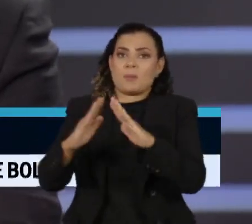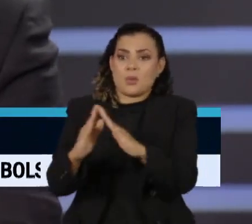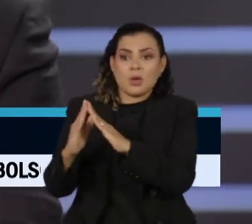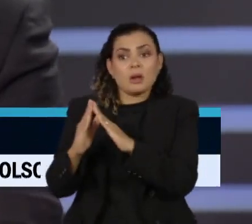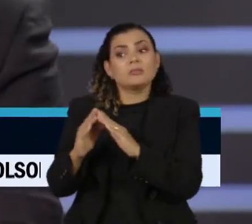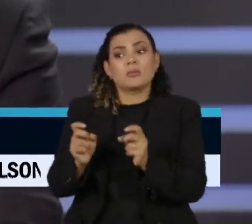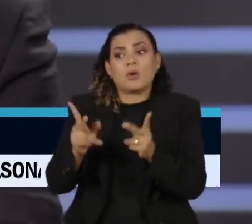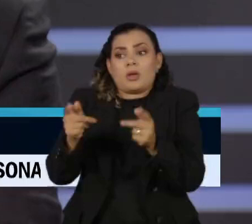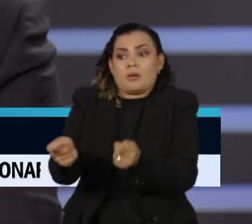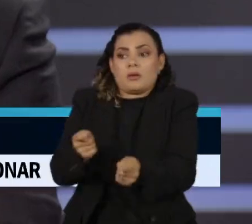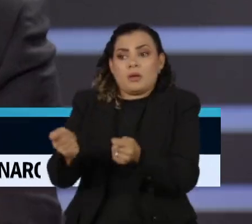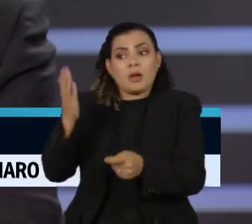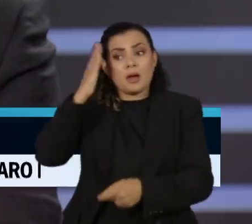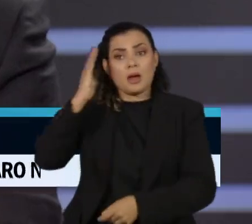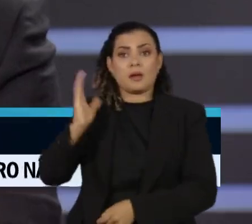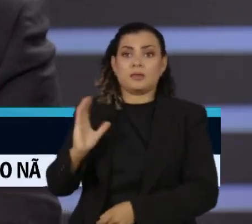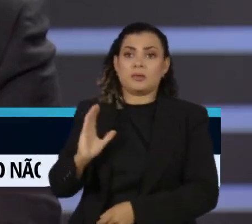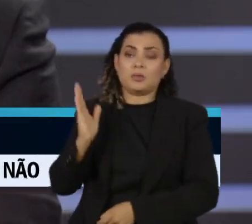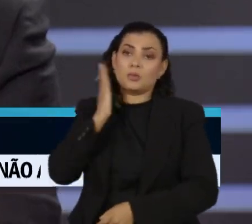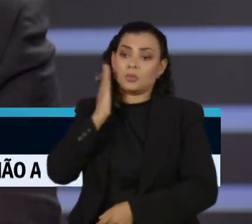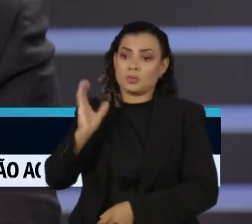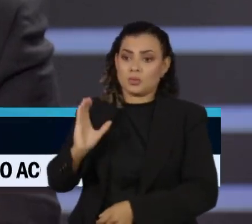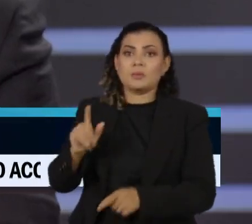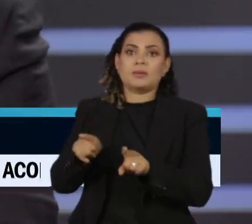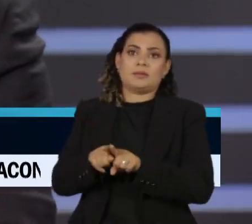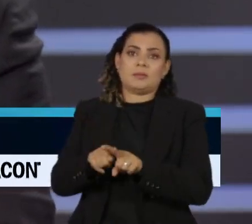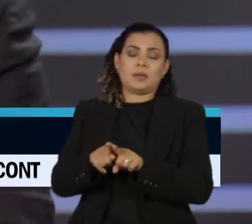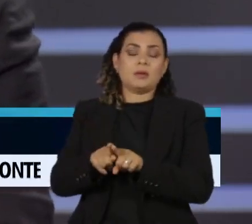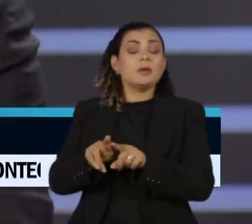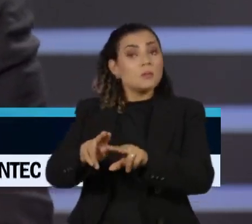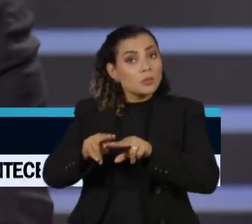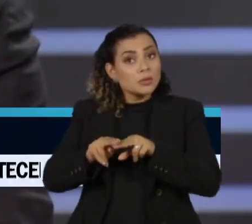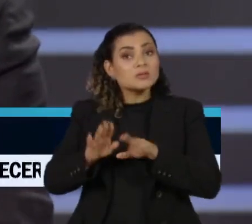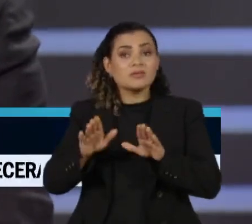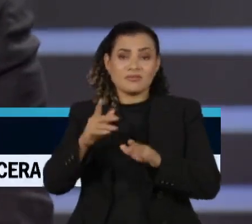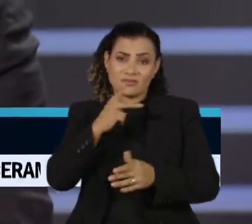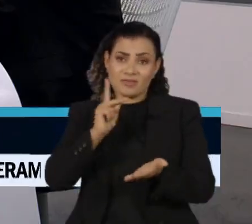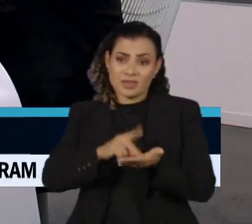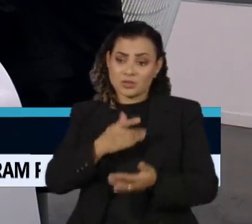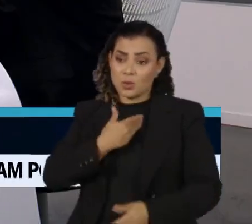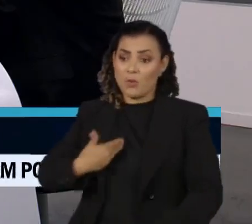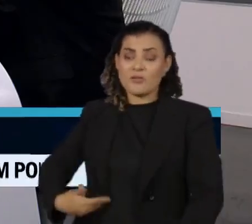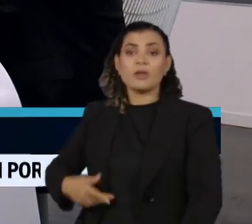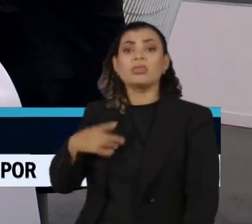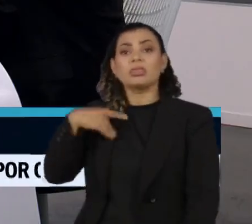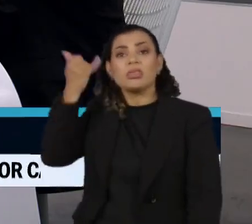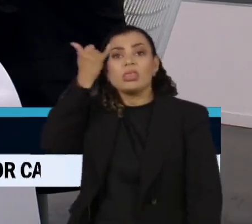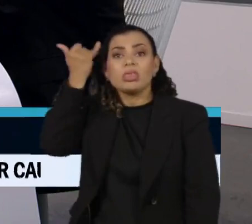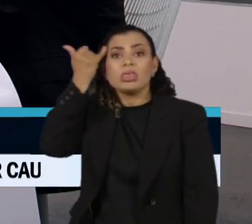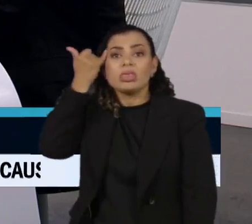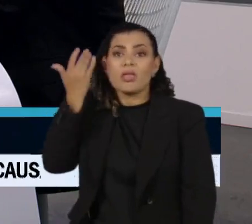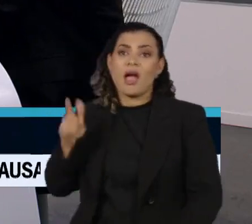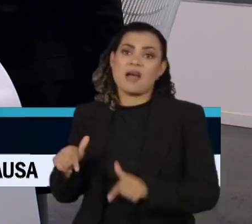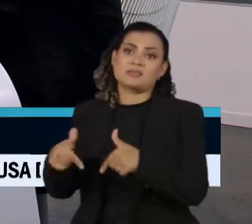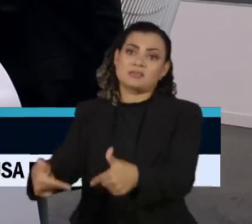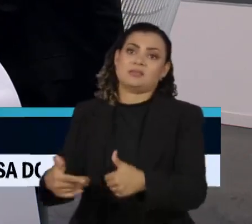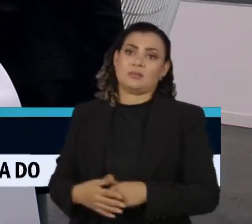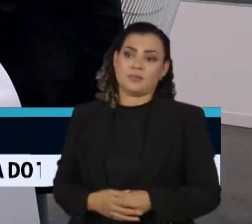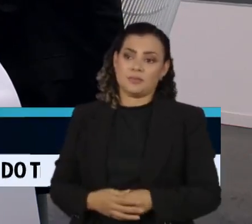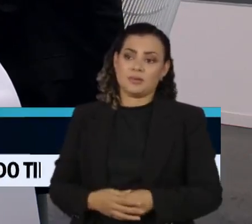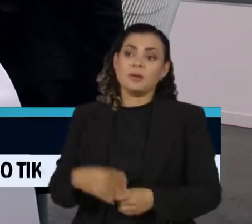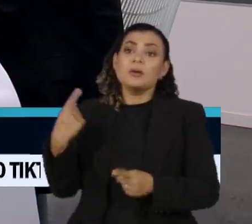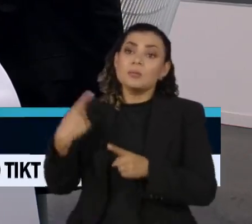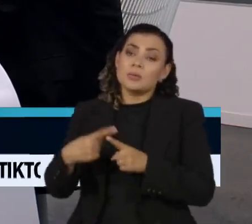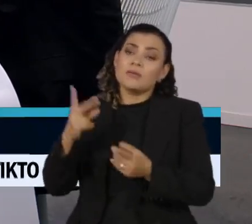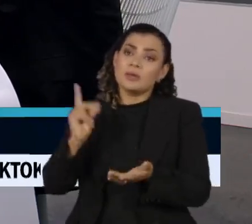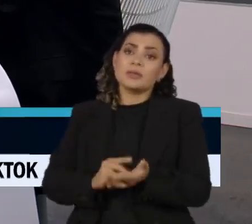coisa interessante que eu acho que muitas vezes o poder público tem um pouco de preguiça de executar, porque até nos orçamentos há previsão